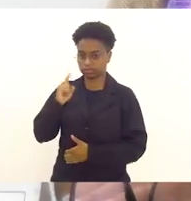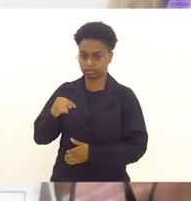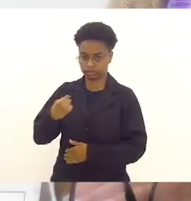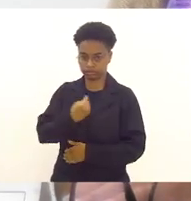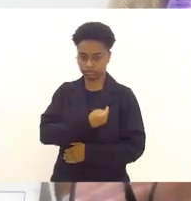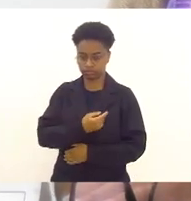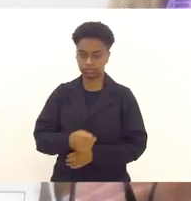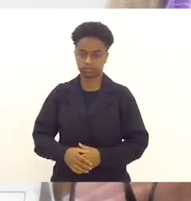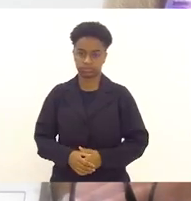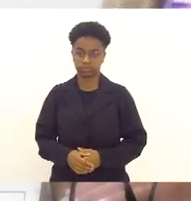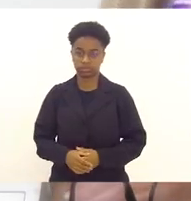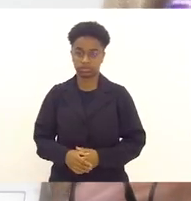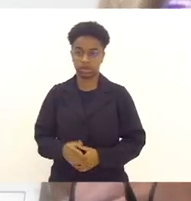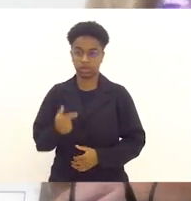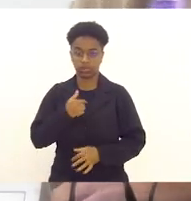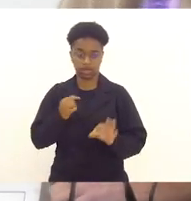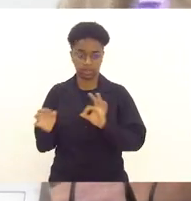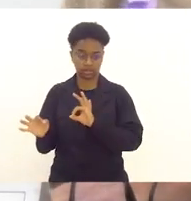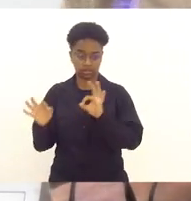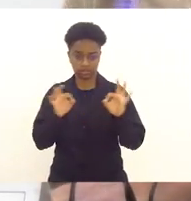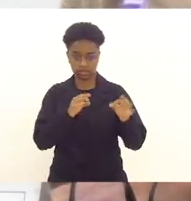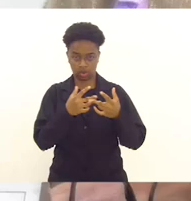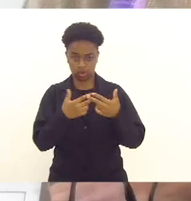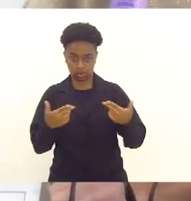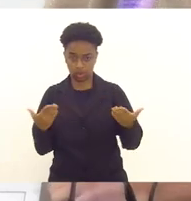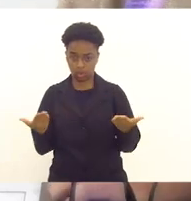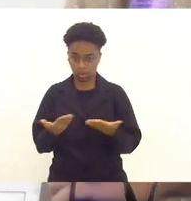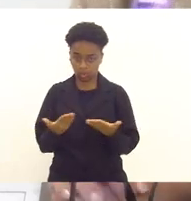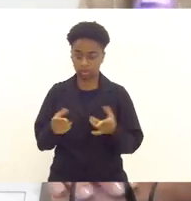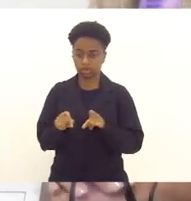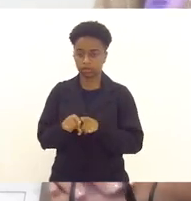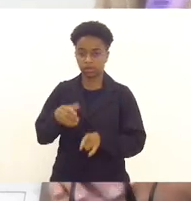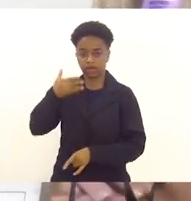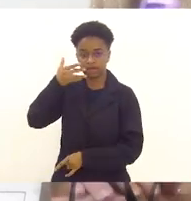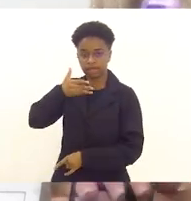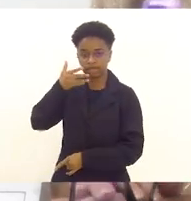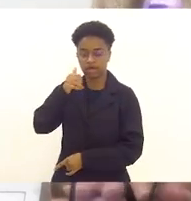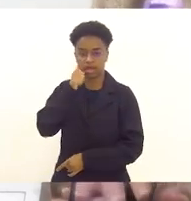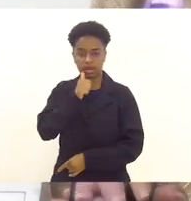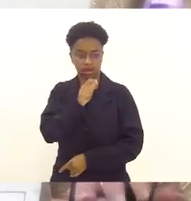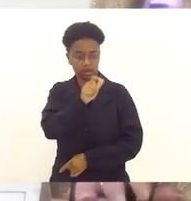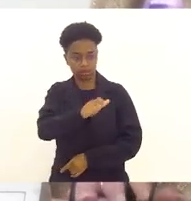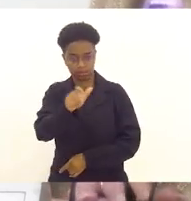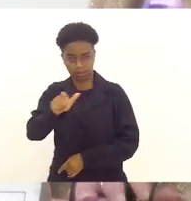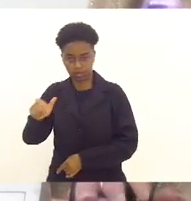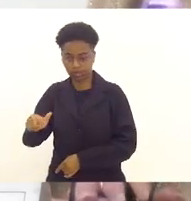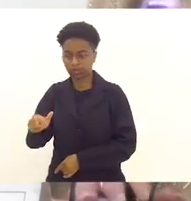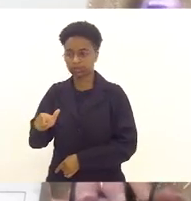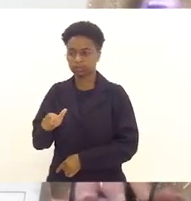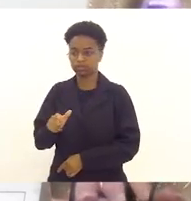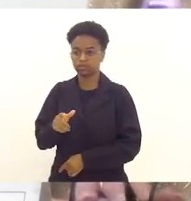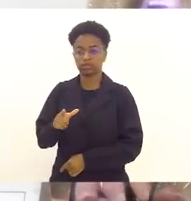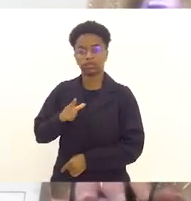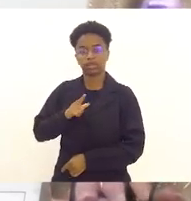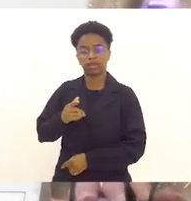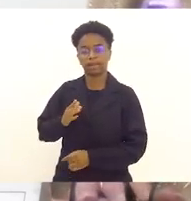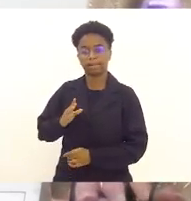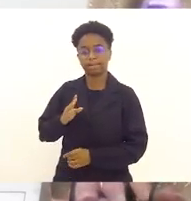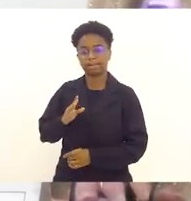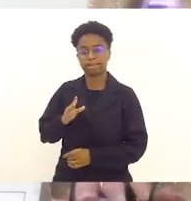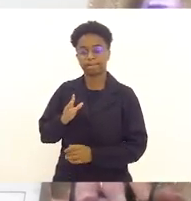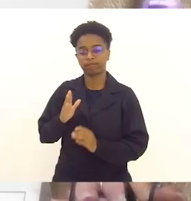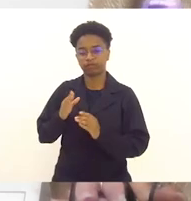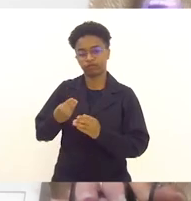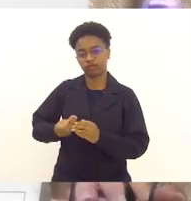é ouvindo tudo que a gente ouviu hoje né as falas das mulheres que estavam estiveram em situação de violência